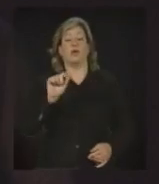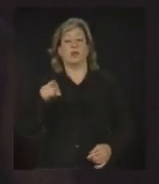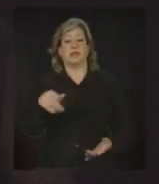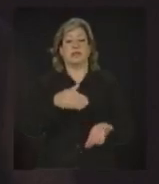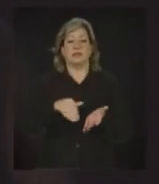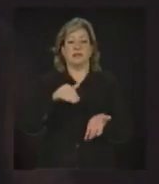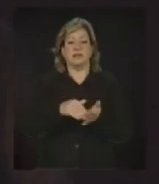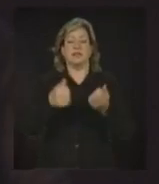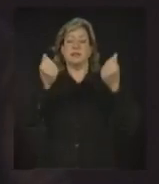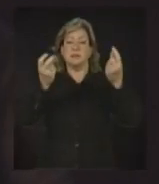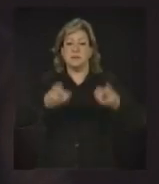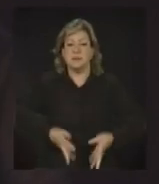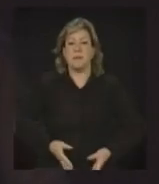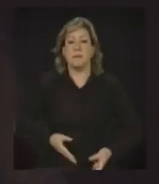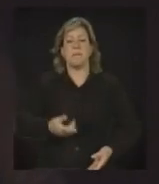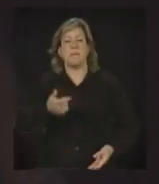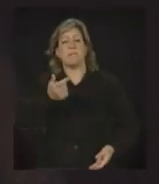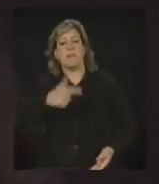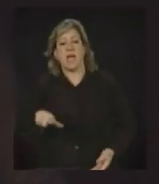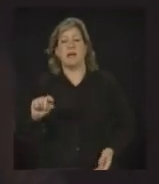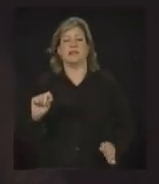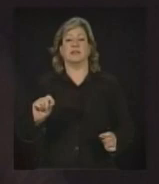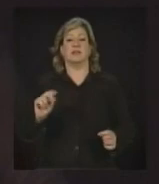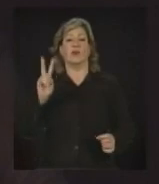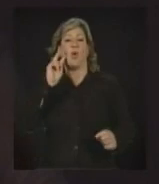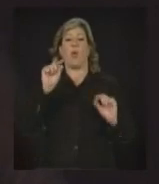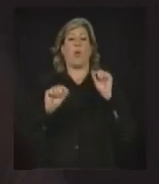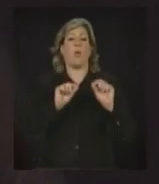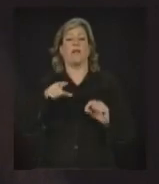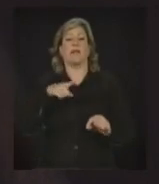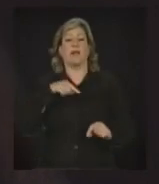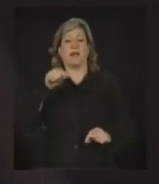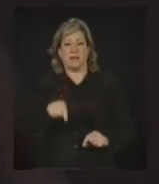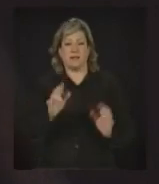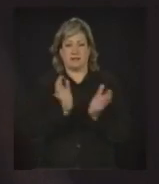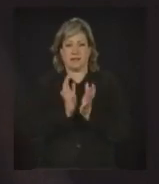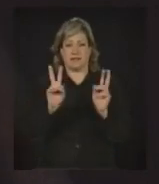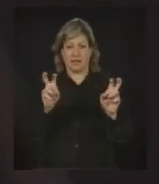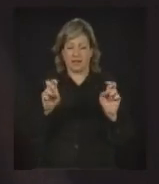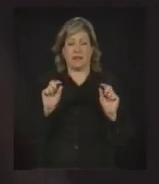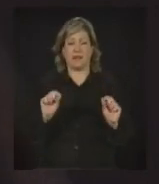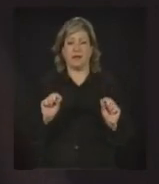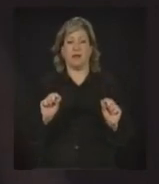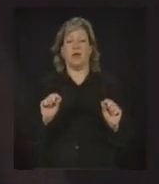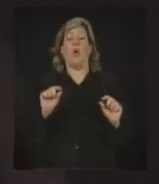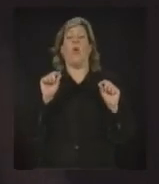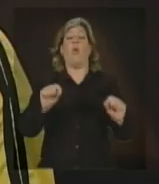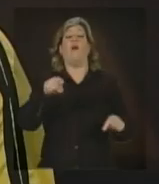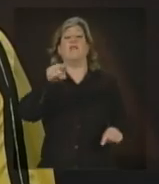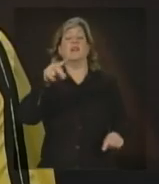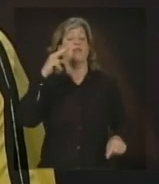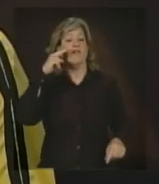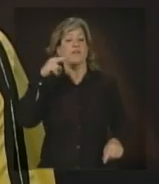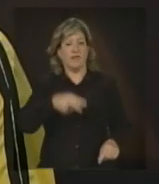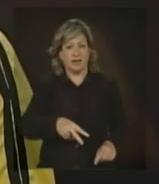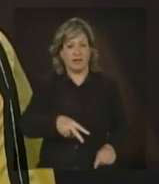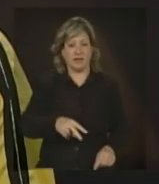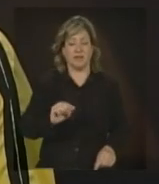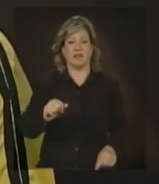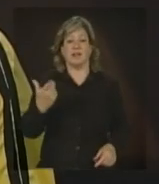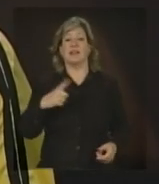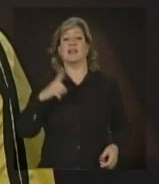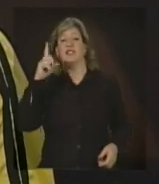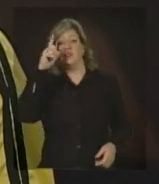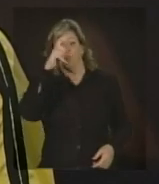secretário explicasse mais o que tem dentro desse eixo. O que, que você observa aí das